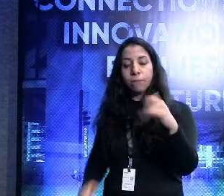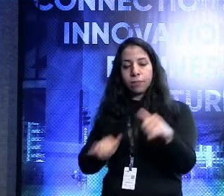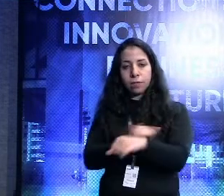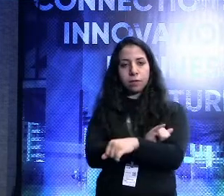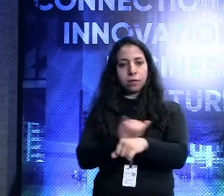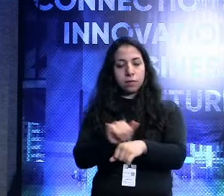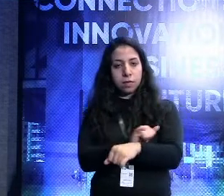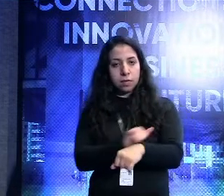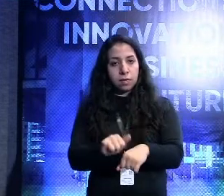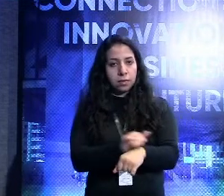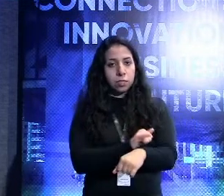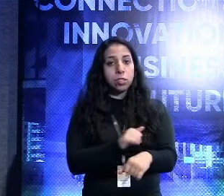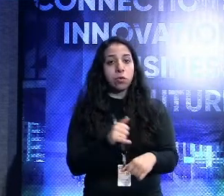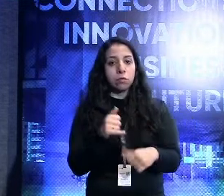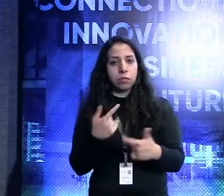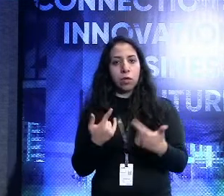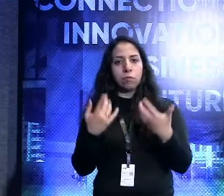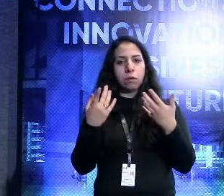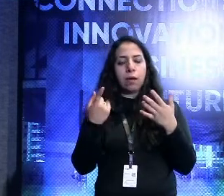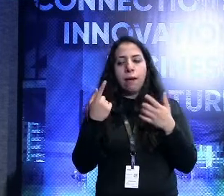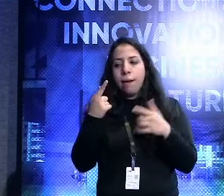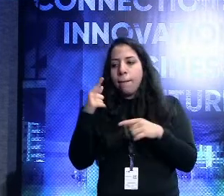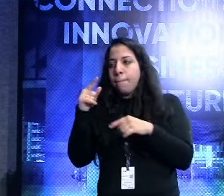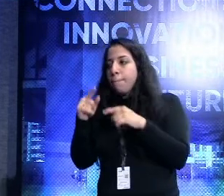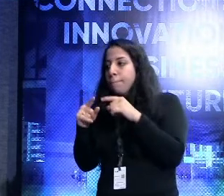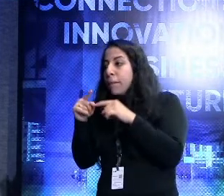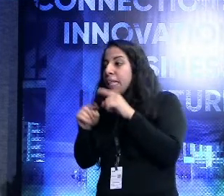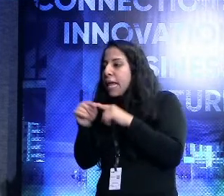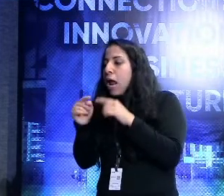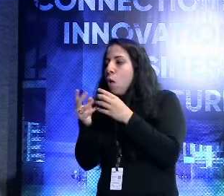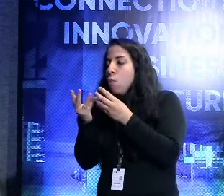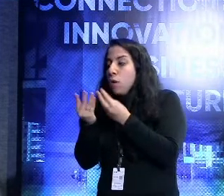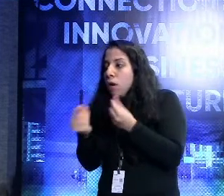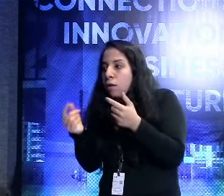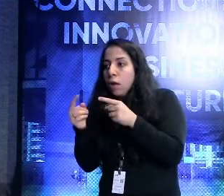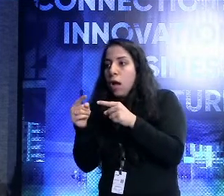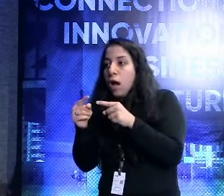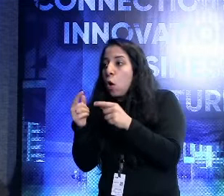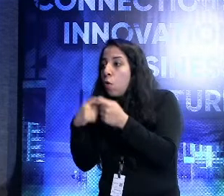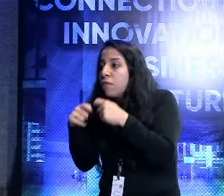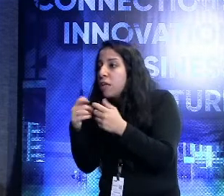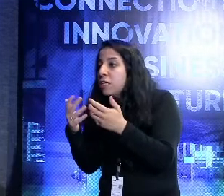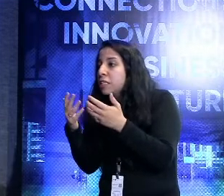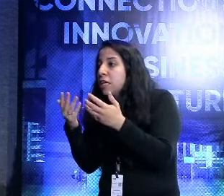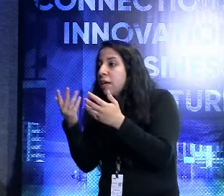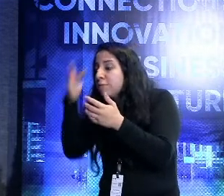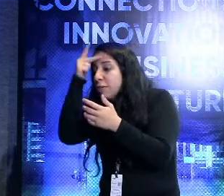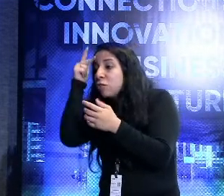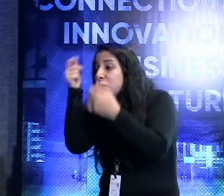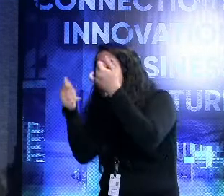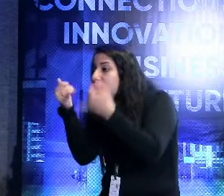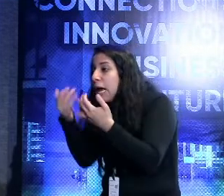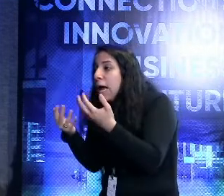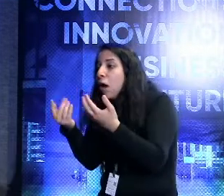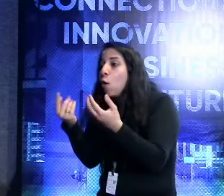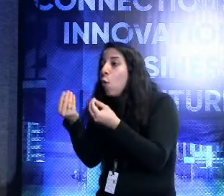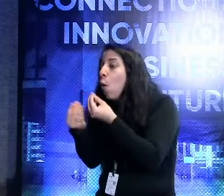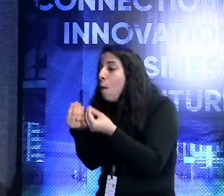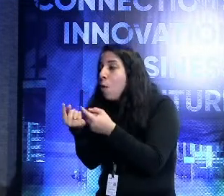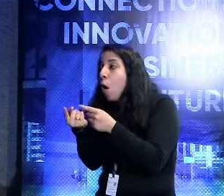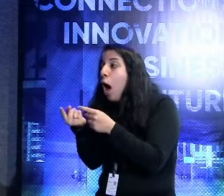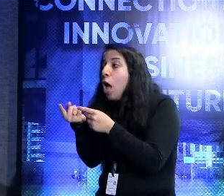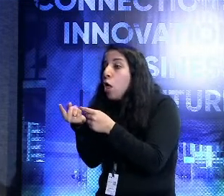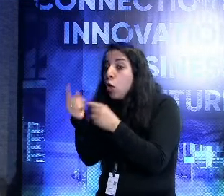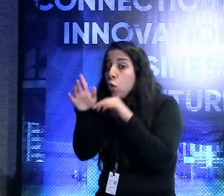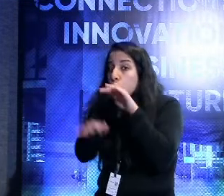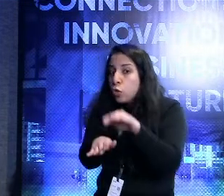5, desmaterializar as finanças para as pessoas, como que eu tenho que fazer no passo 1? Para chegar no passo 2 melhor, para chegar no passo 3